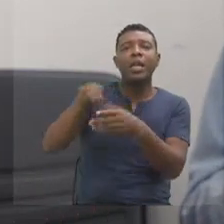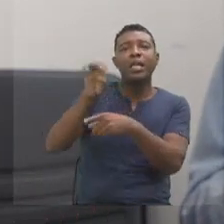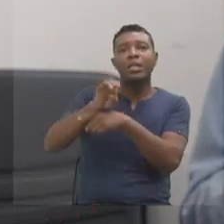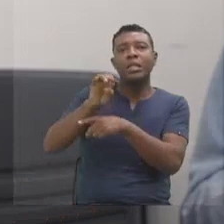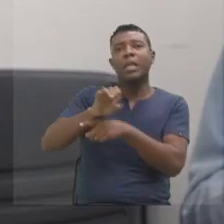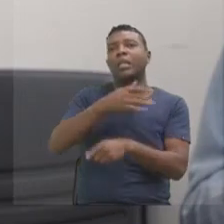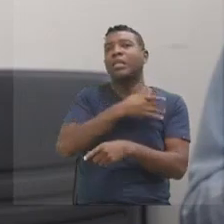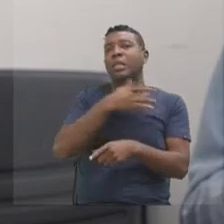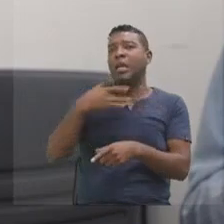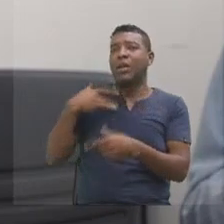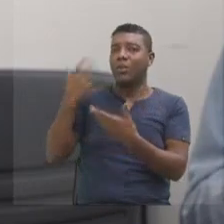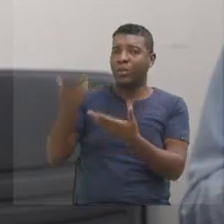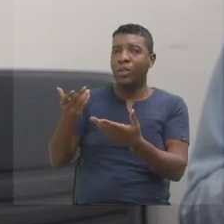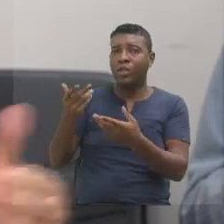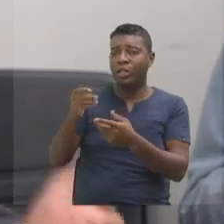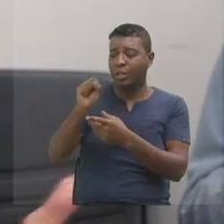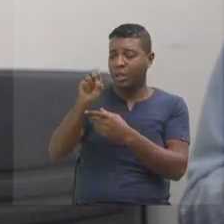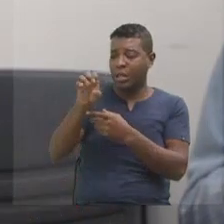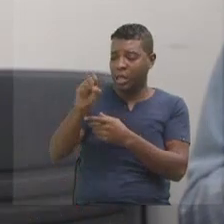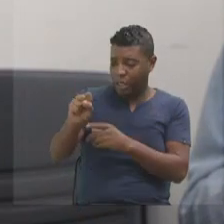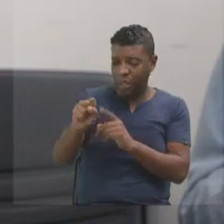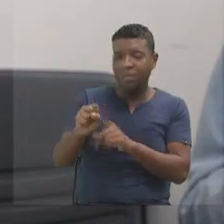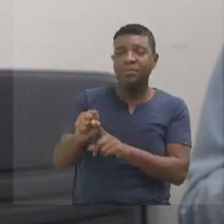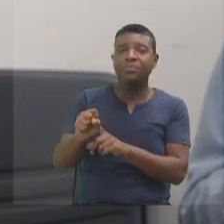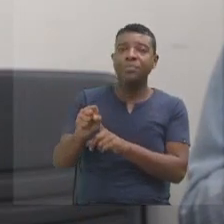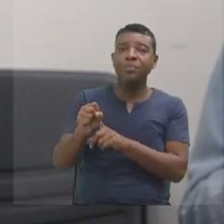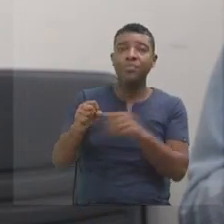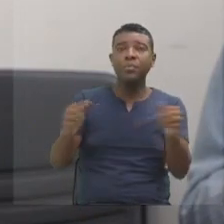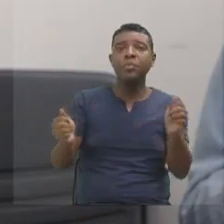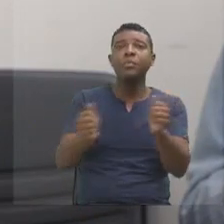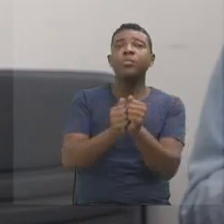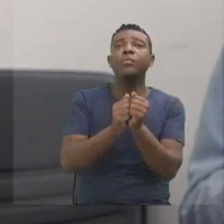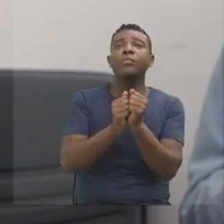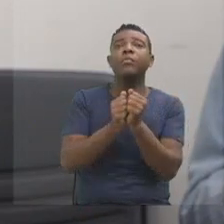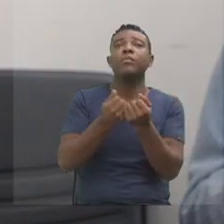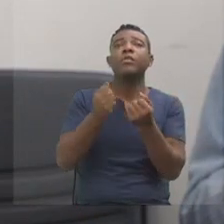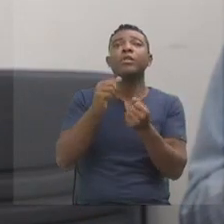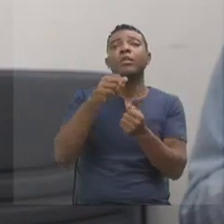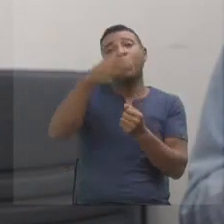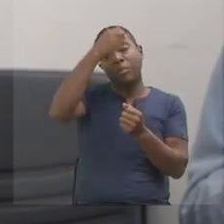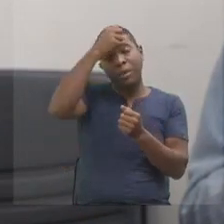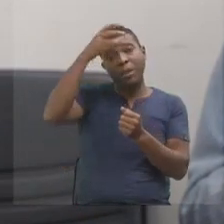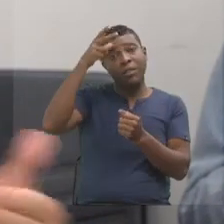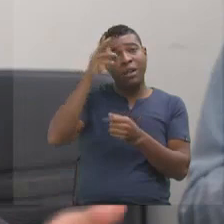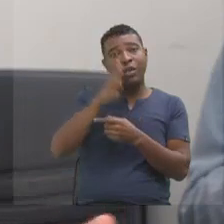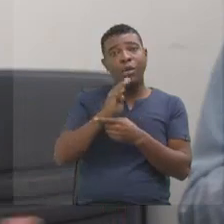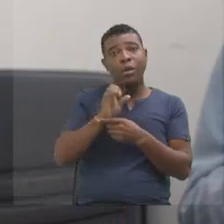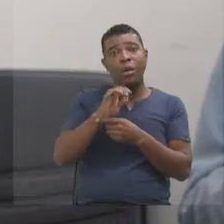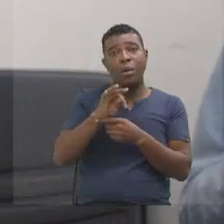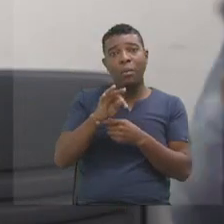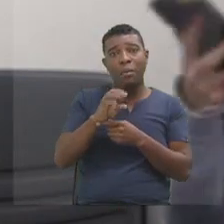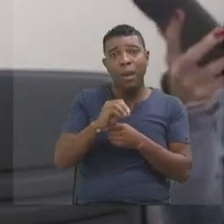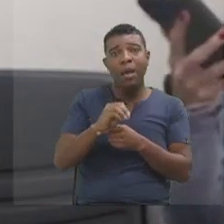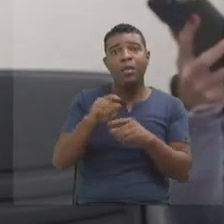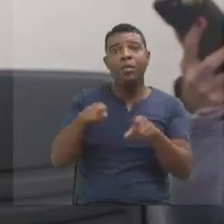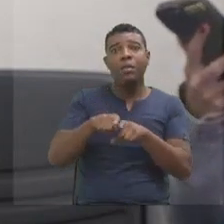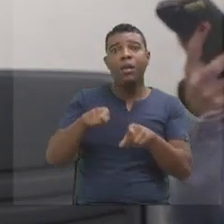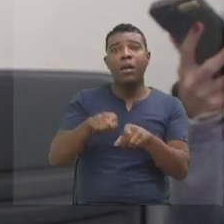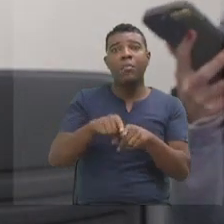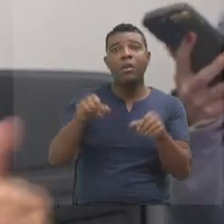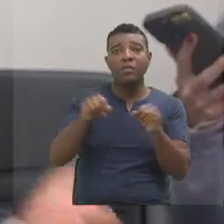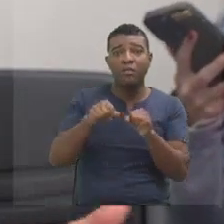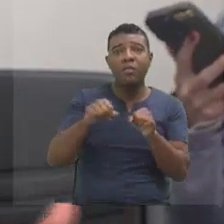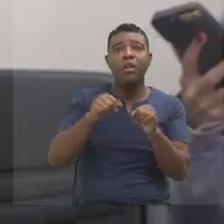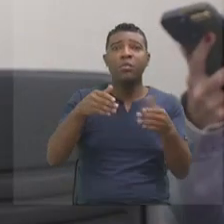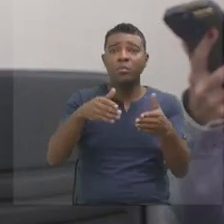Saúde né E esse preto e o prefeito Beto Souto né também fez esse pedido ao